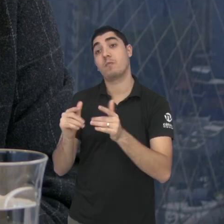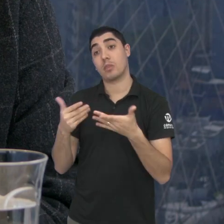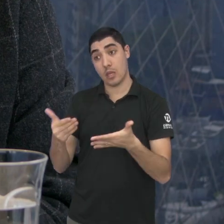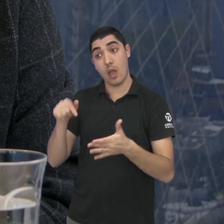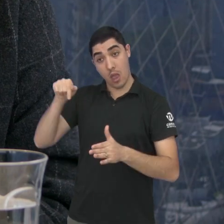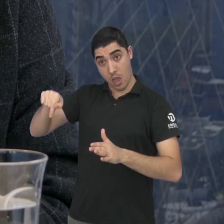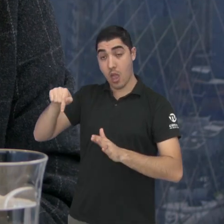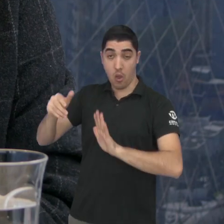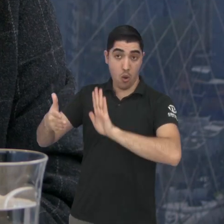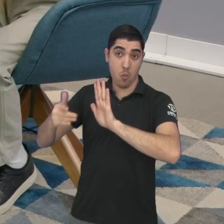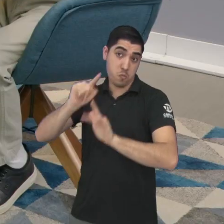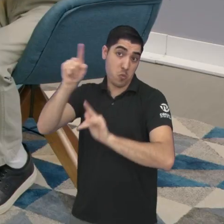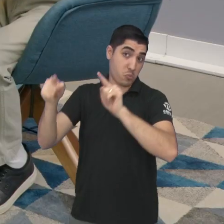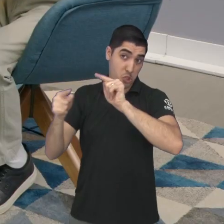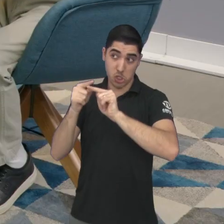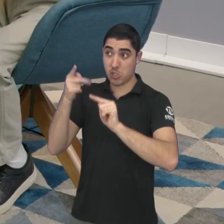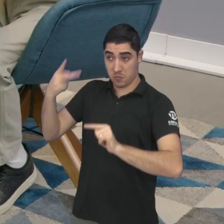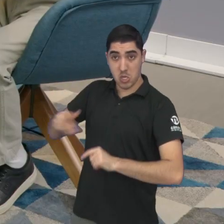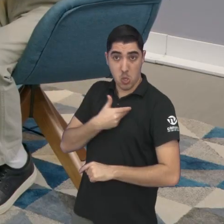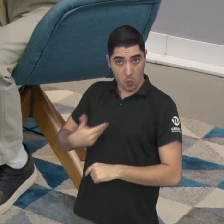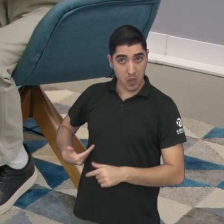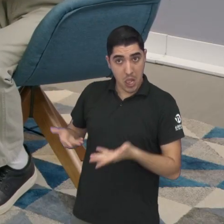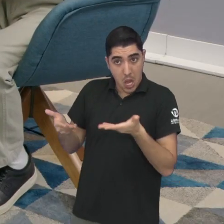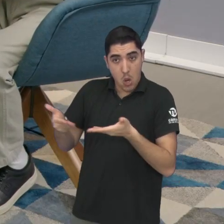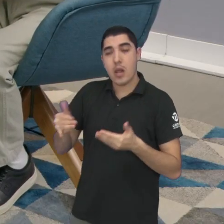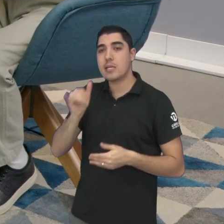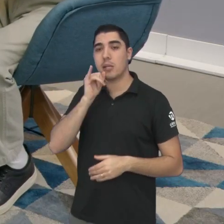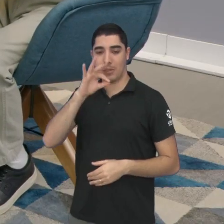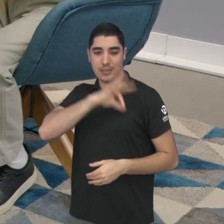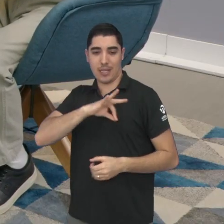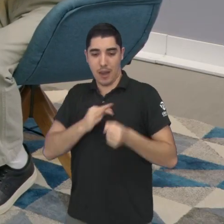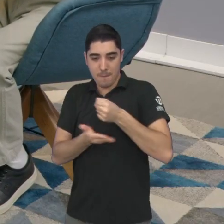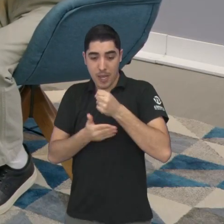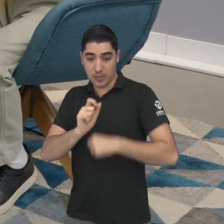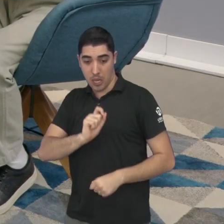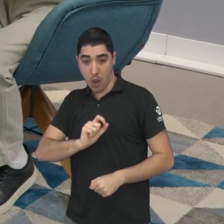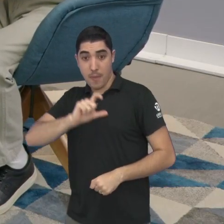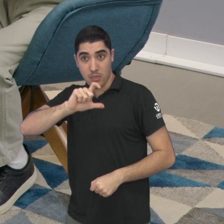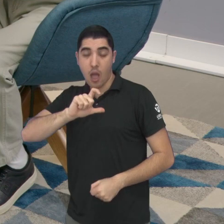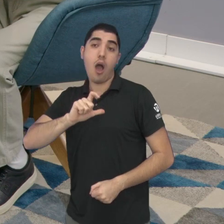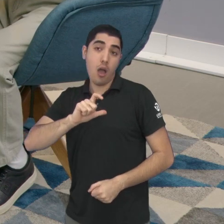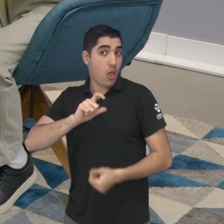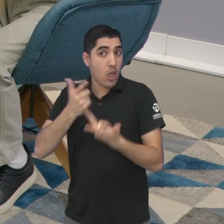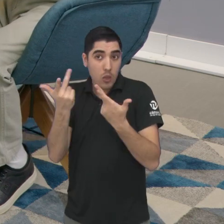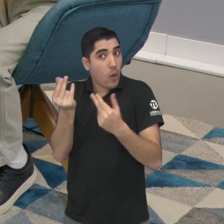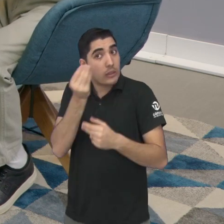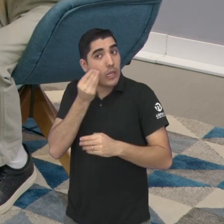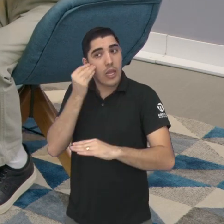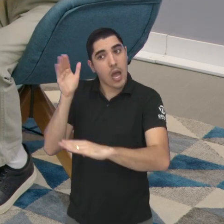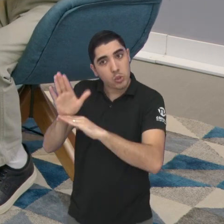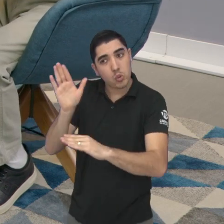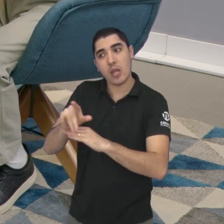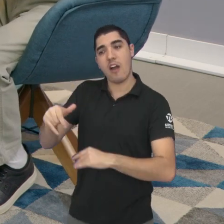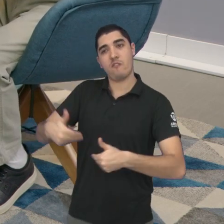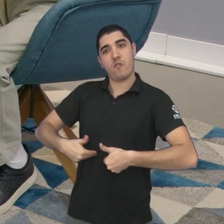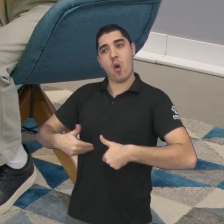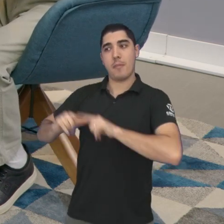do governo. Por exemplo, aumento do salário mínimo é uma das medidas que ajuda a combate à